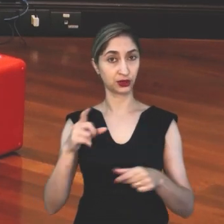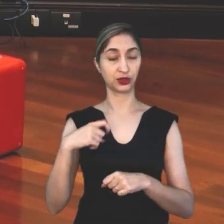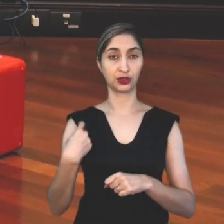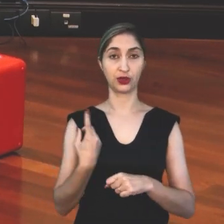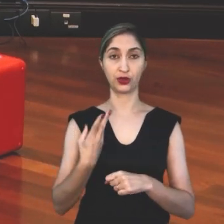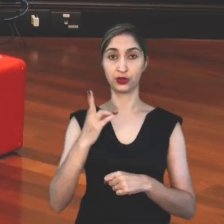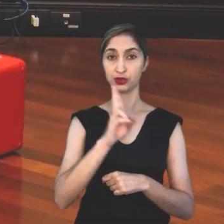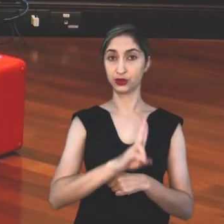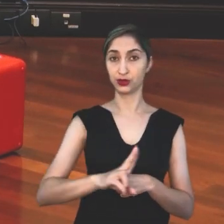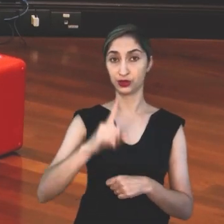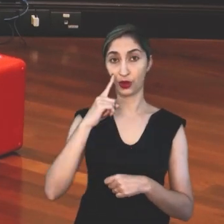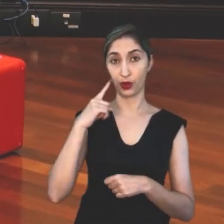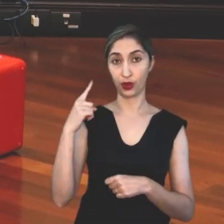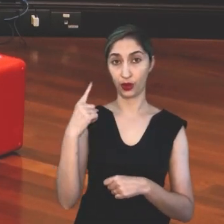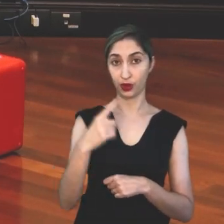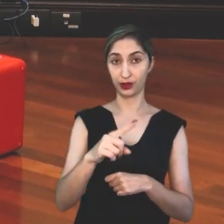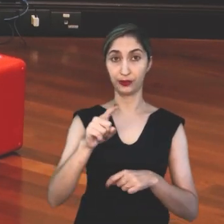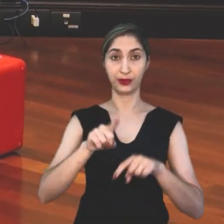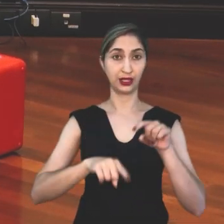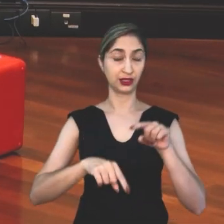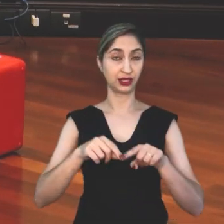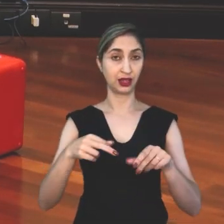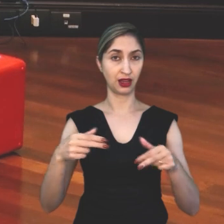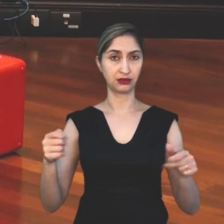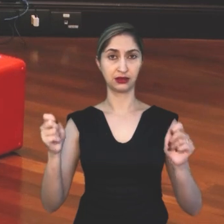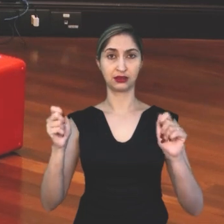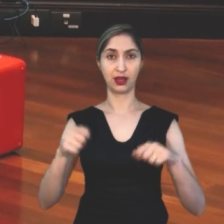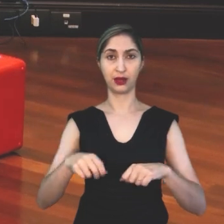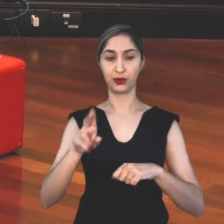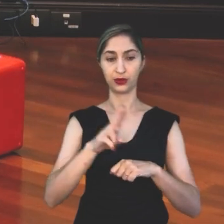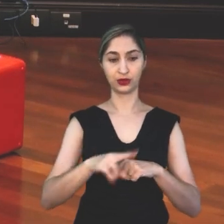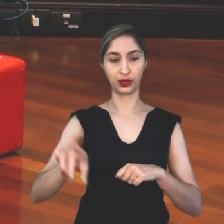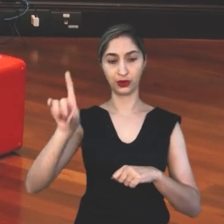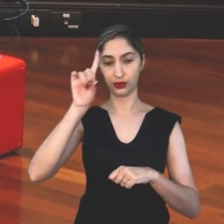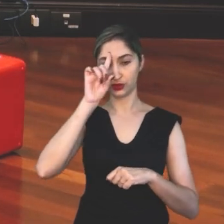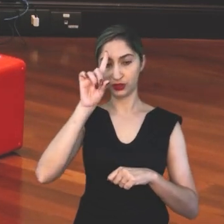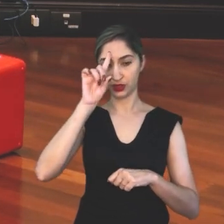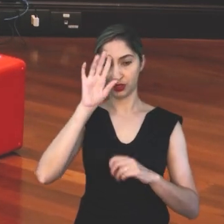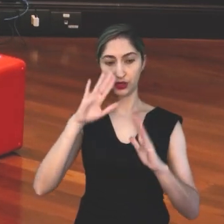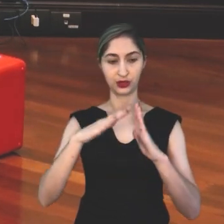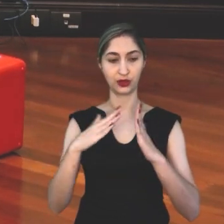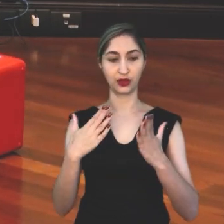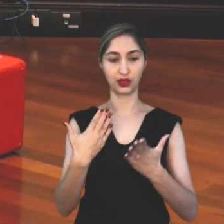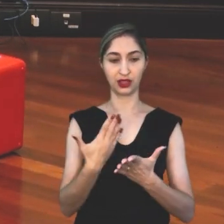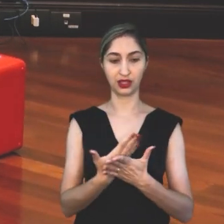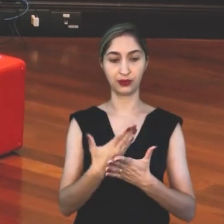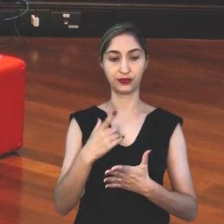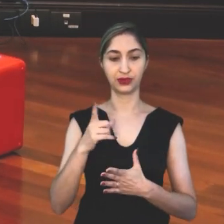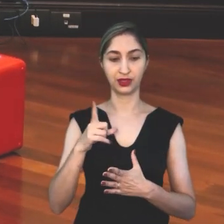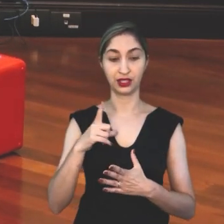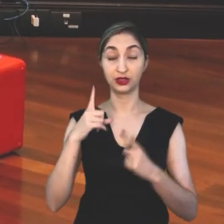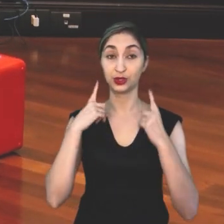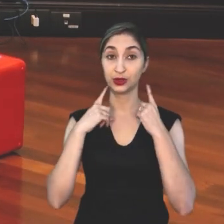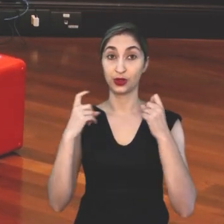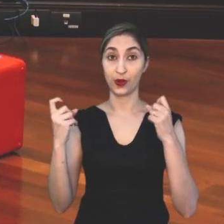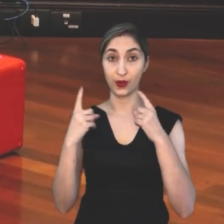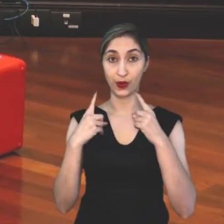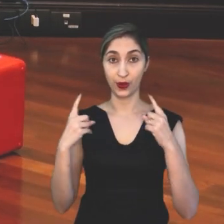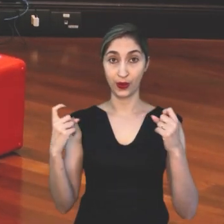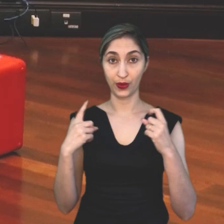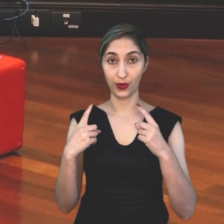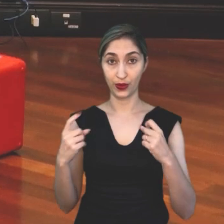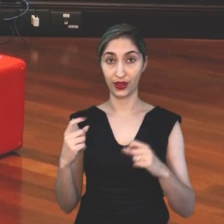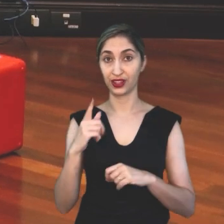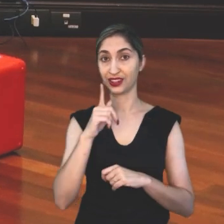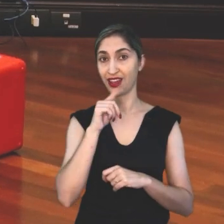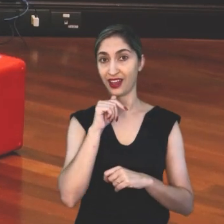sonoros também que a gente usa para o Chico Rei. Esse material é interessante, dá para usar também no dia a dia desse filme. Ele faz